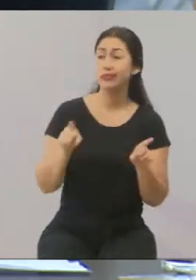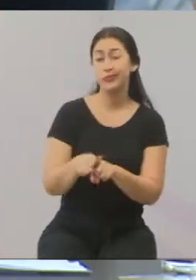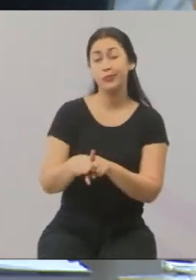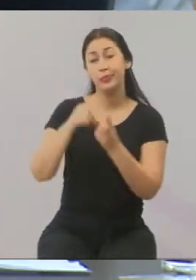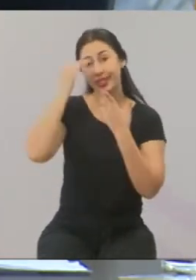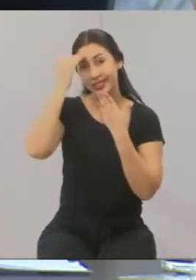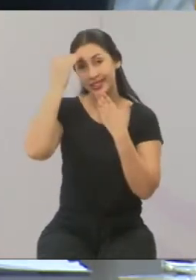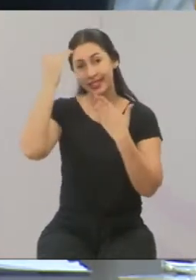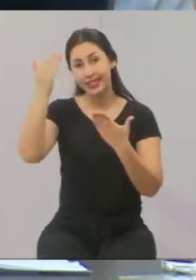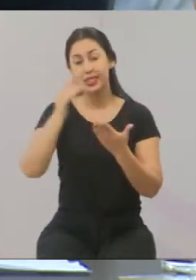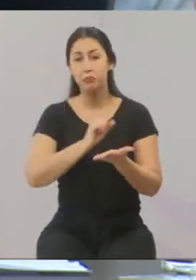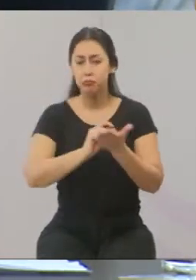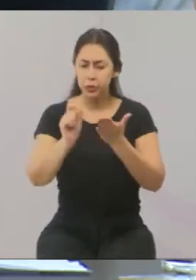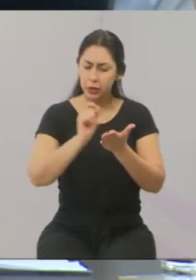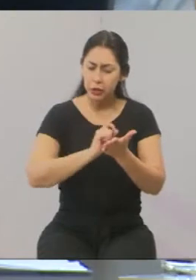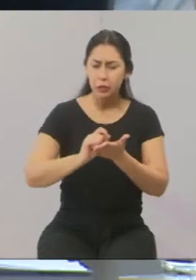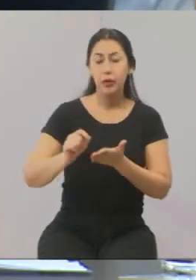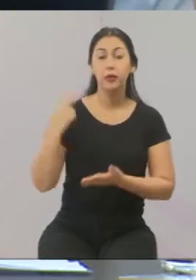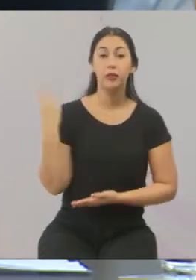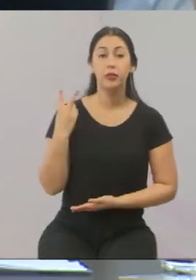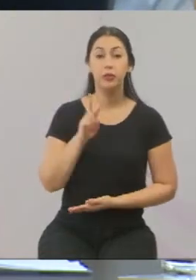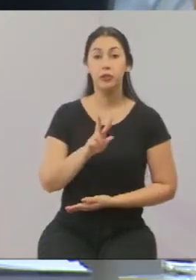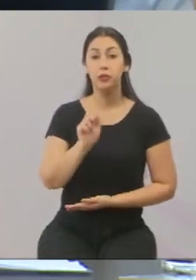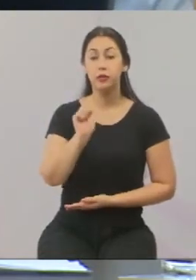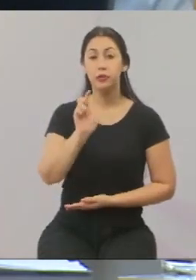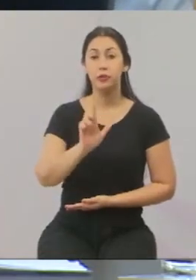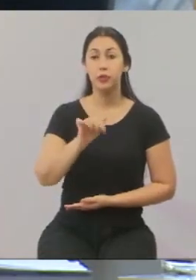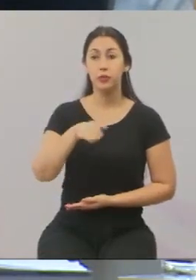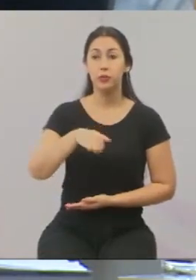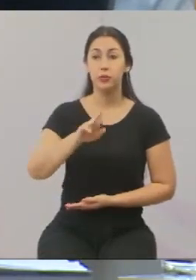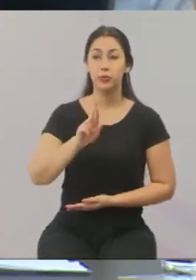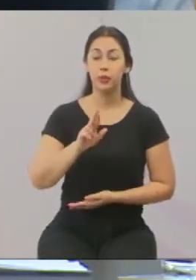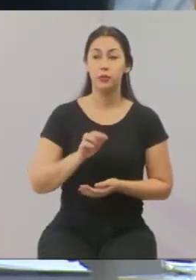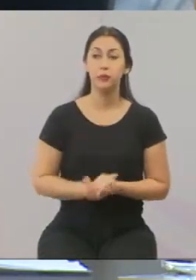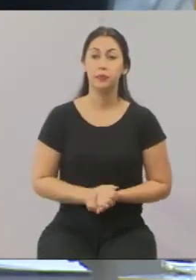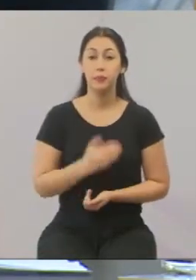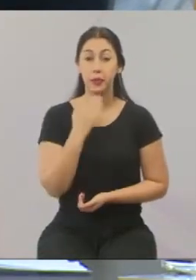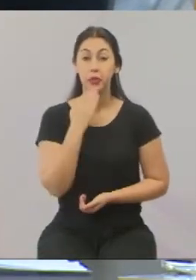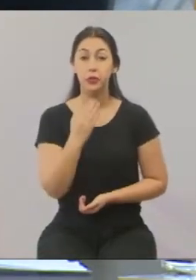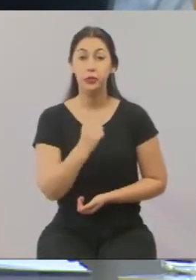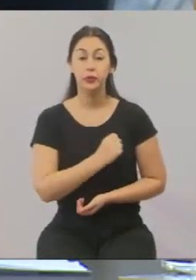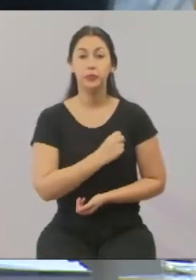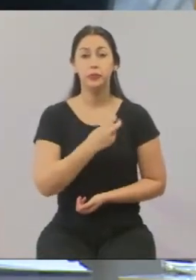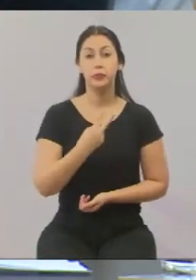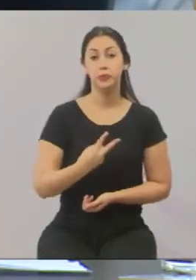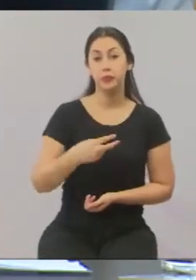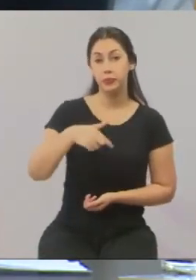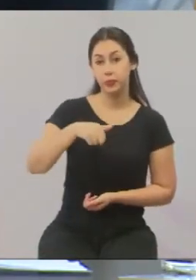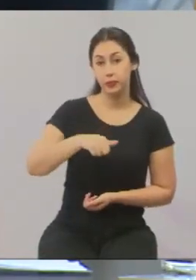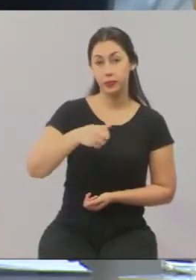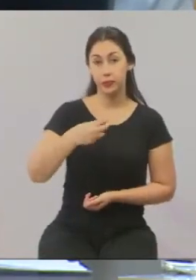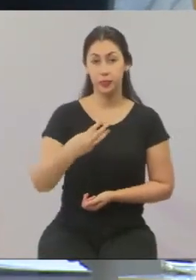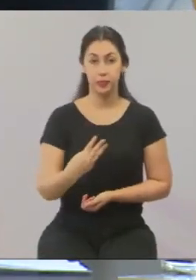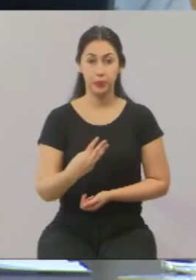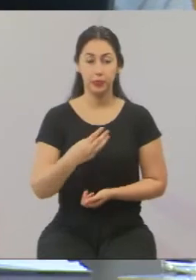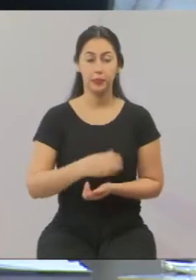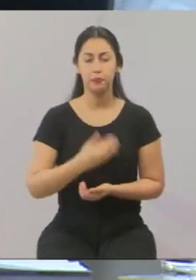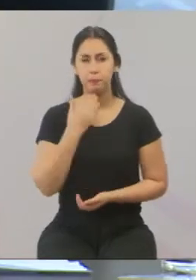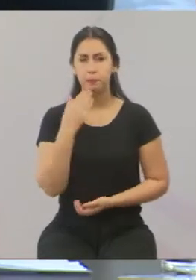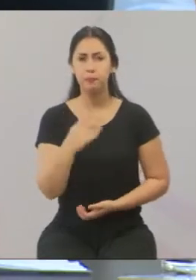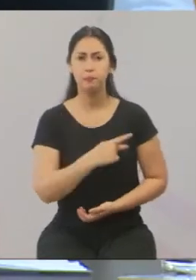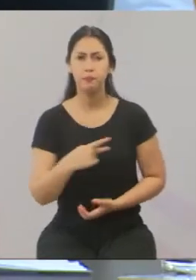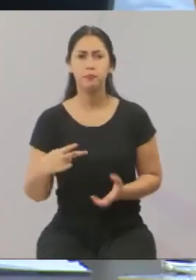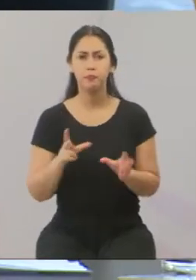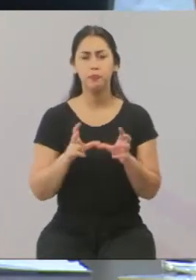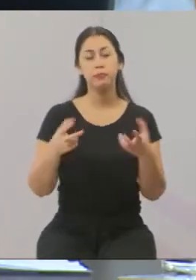pela atenção dispensada, subscrevemos. Vereador Valmir Parque do Meia Lua. Requerimento 273. Requeremos ao excelentíssimo senhor presidente